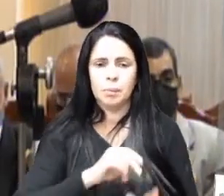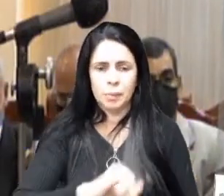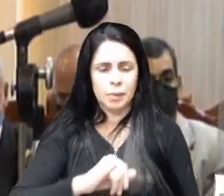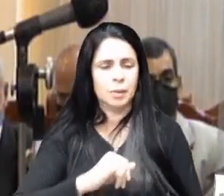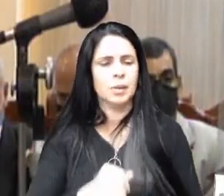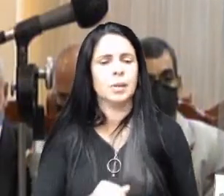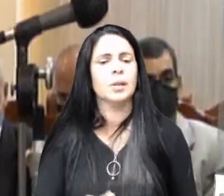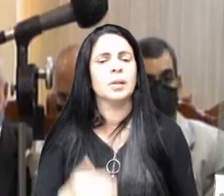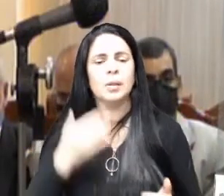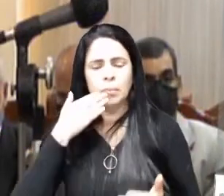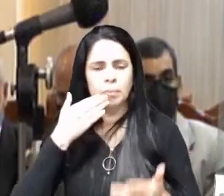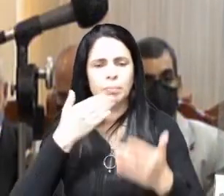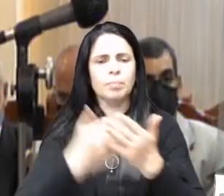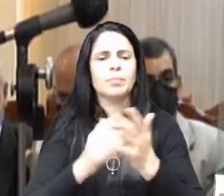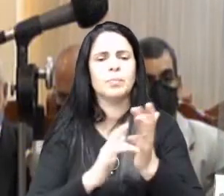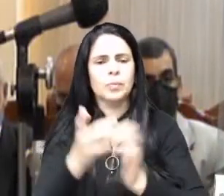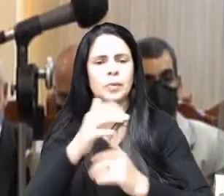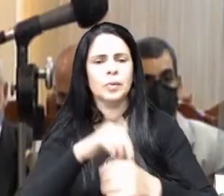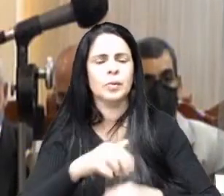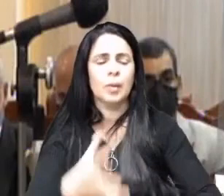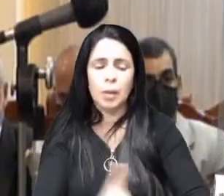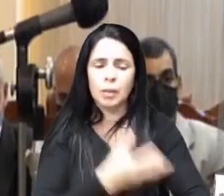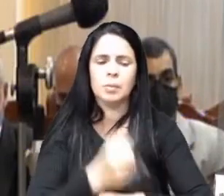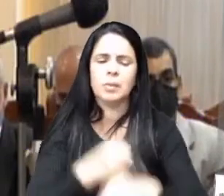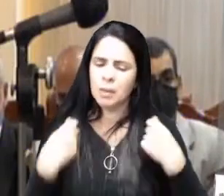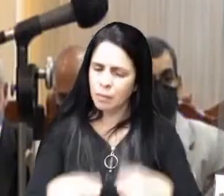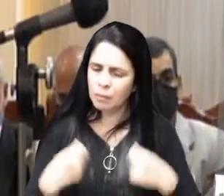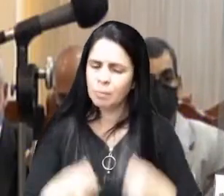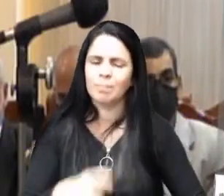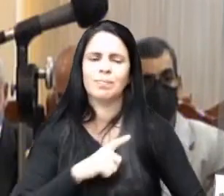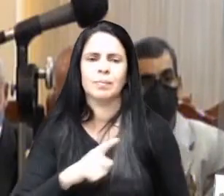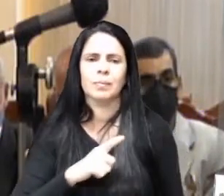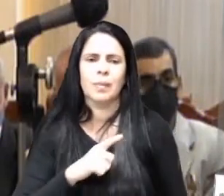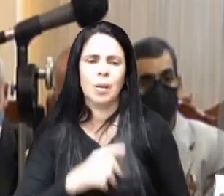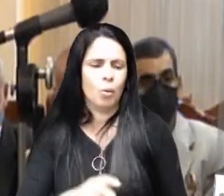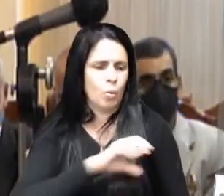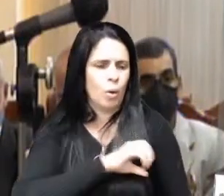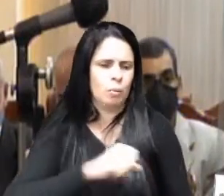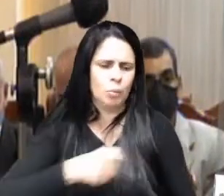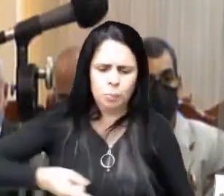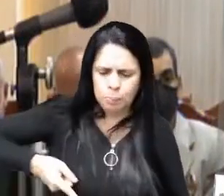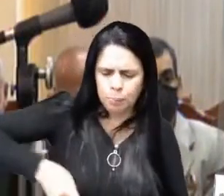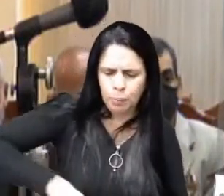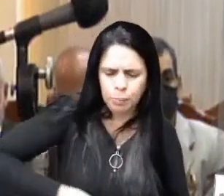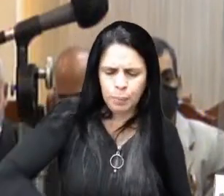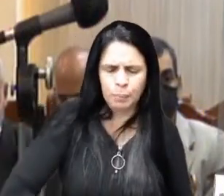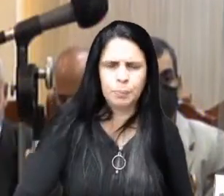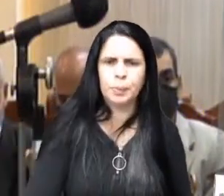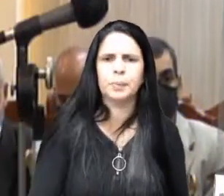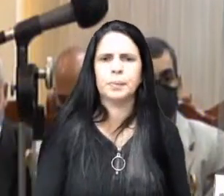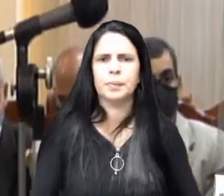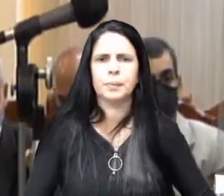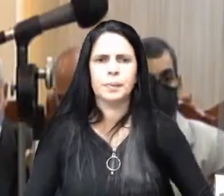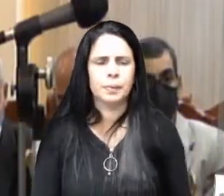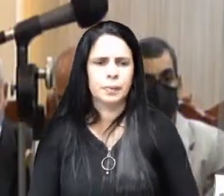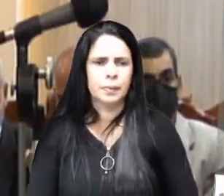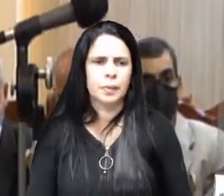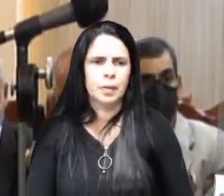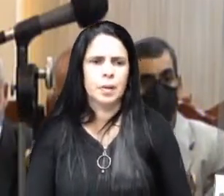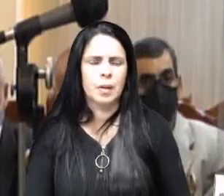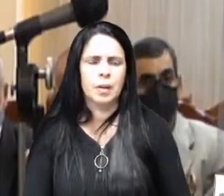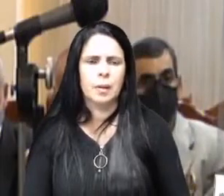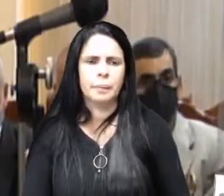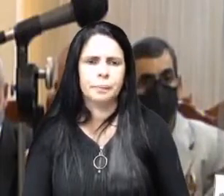Glória a Deus. Quem dá glória a Deus por isso? Um amor intenso, um amor, ele disse que cobre multidão de